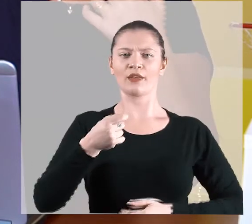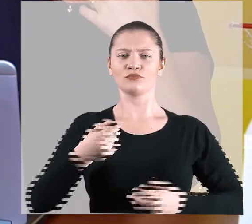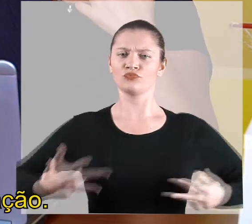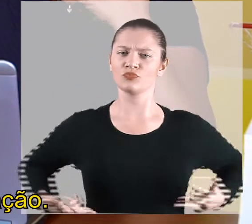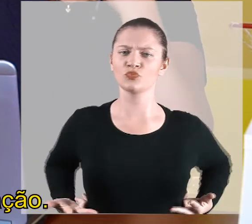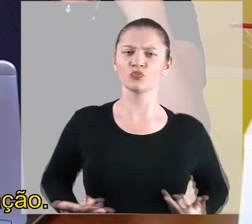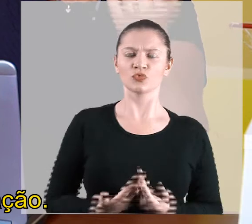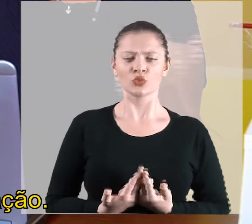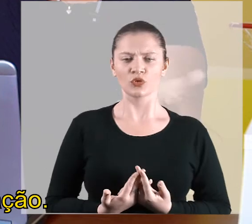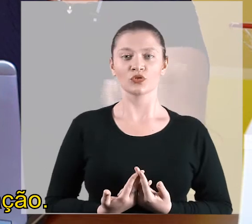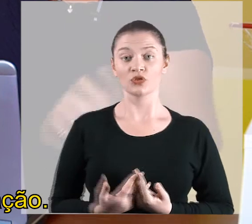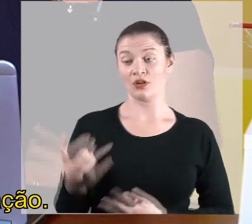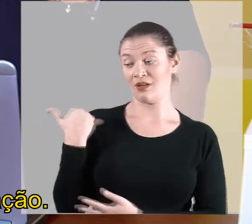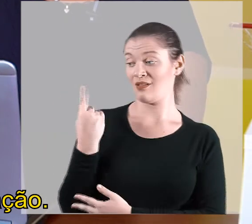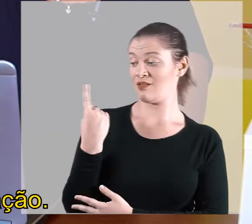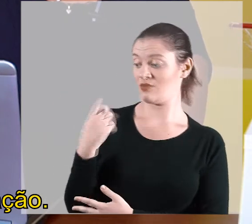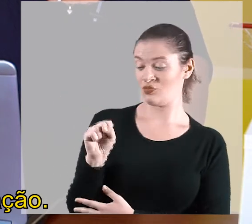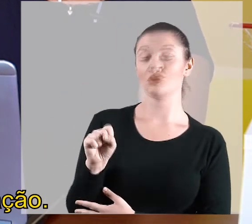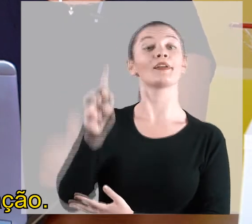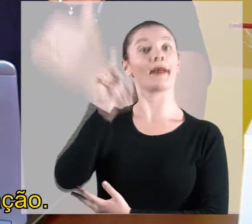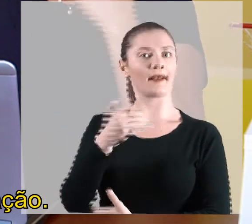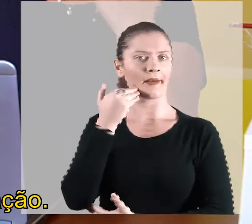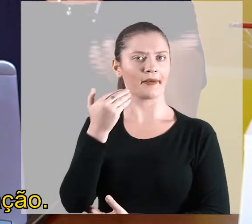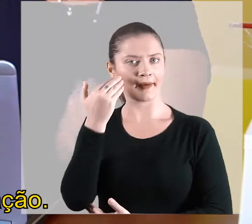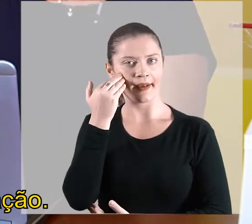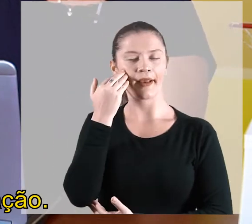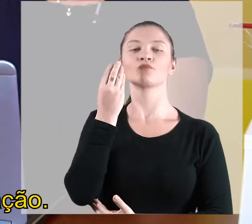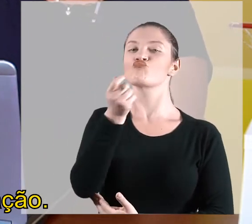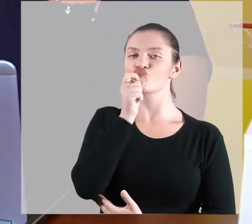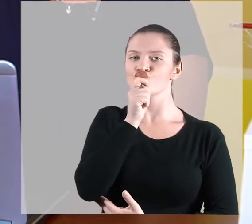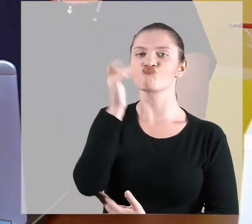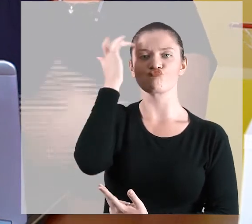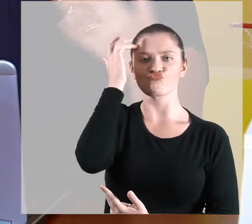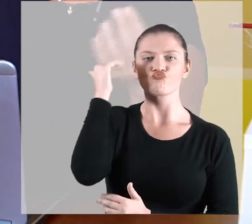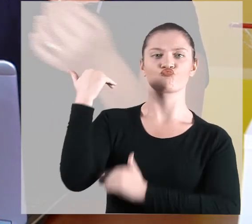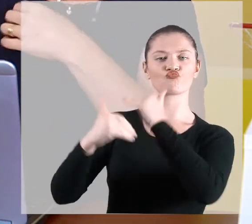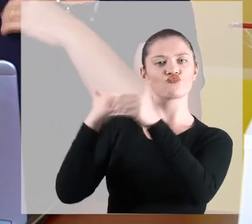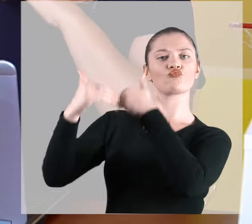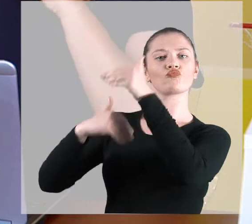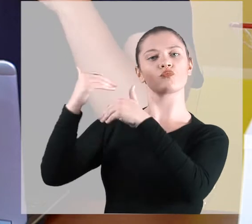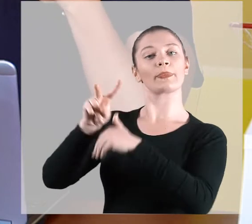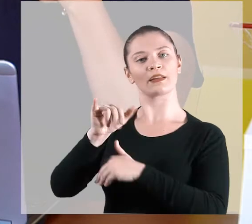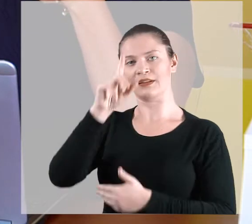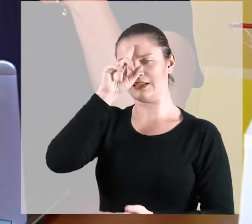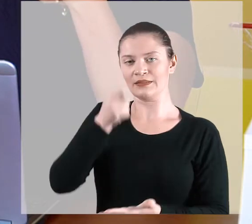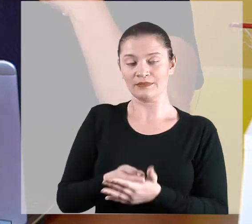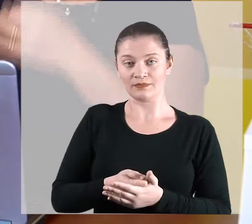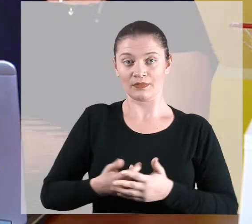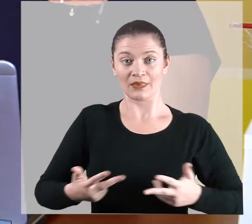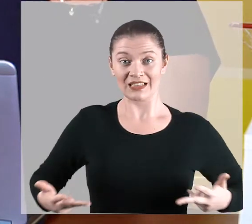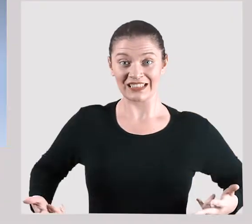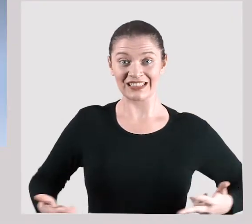cirurgia. 18 anos é considerado adolescente, ainda está em maturação, então vai decidir sobre a cirurgia de esterilização, é